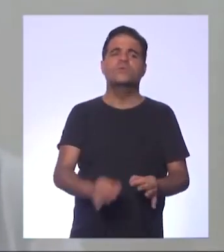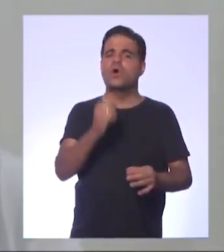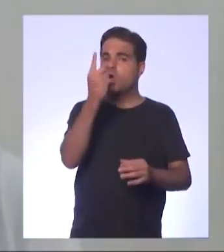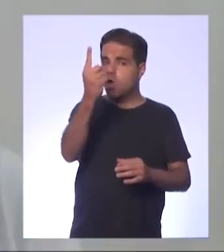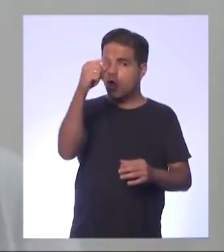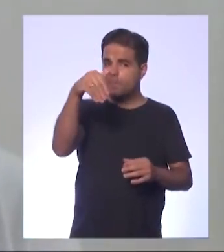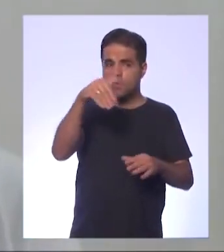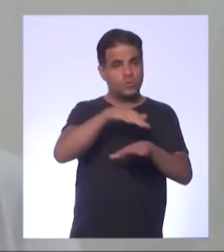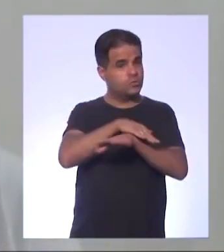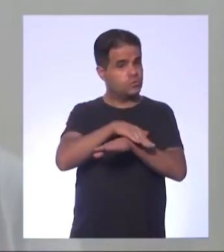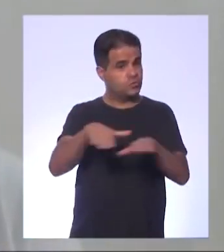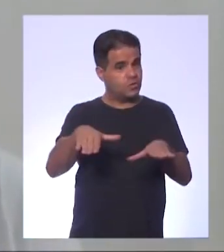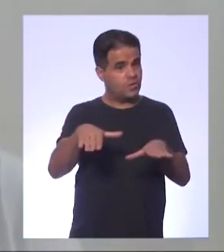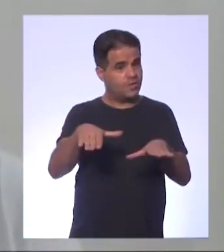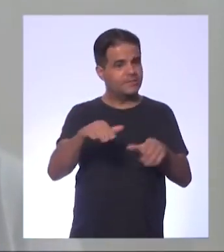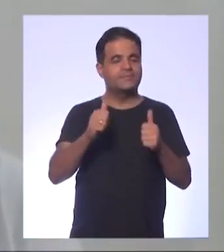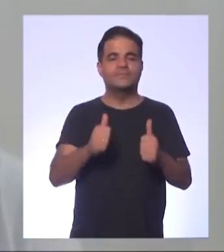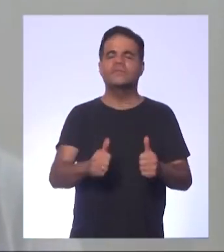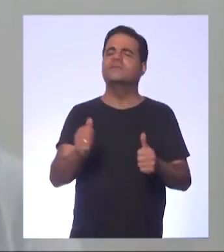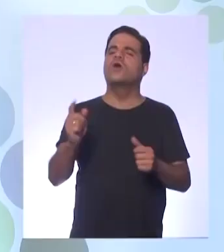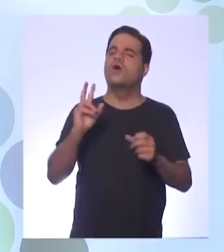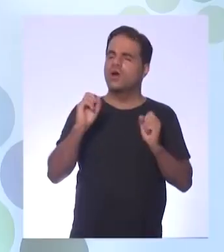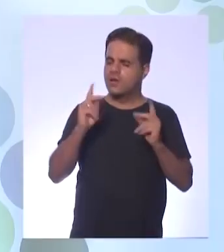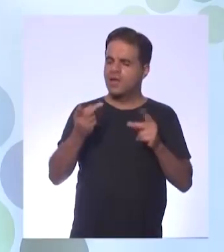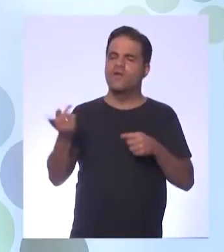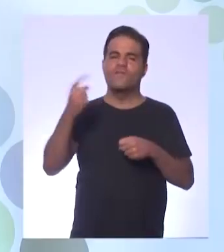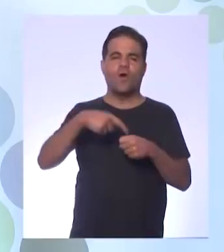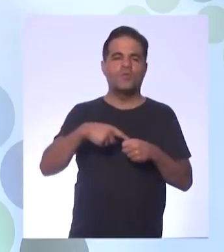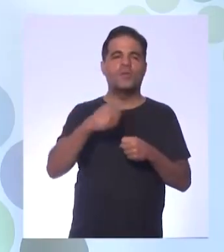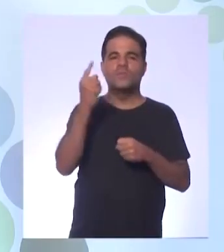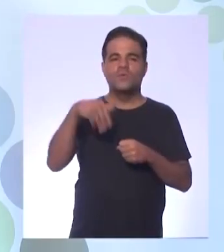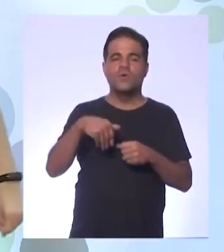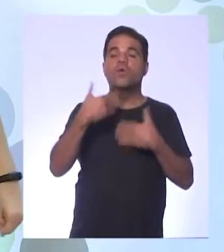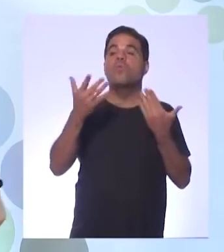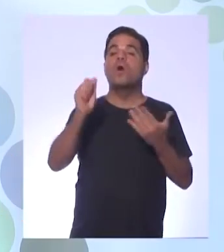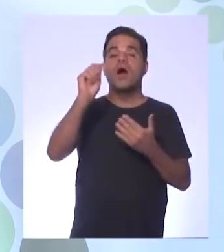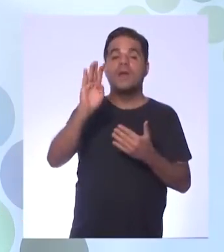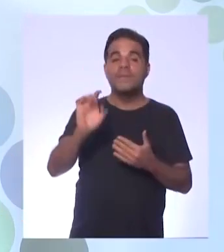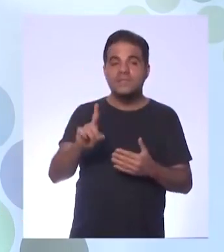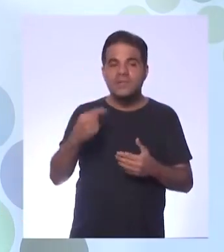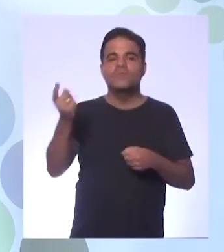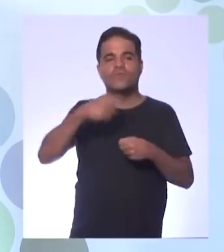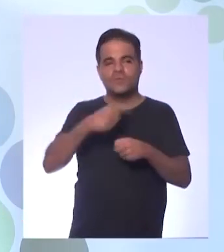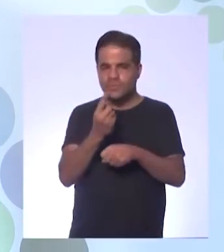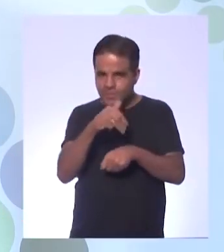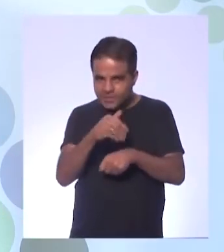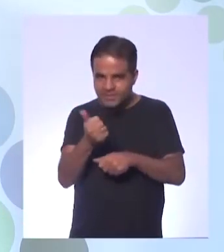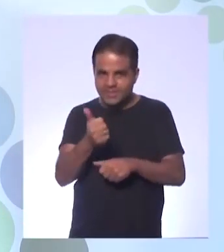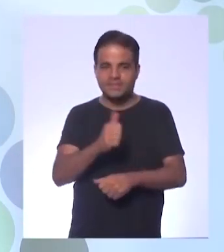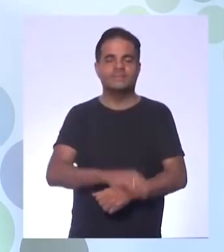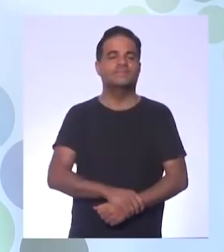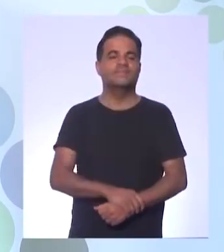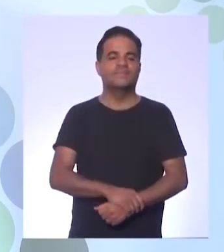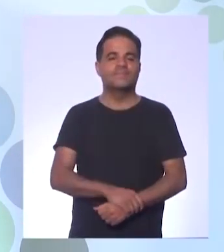1 minuto só. Ok, então voltamos em 1 minuto. Coloca a letrinha lá, qual que é o giro e a gente já volta. Tchau, tchau.